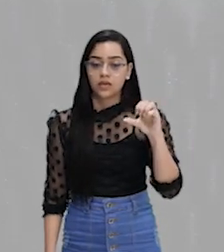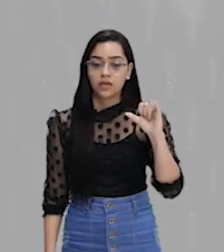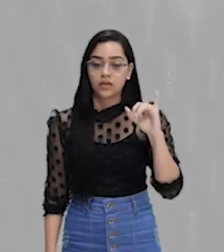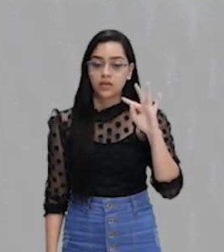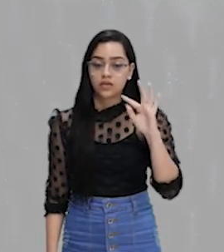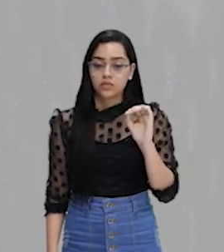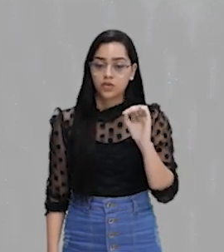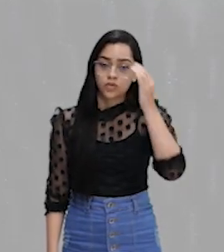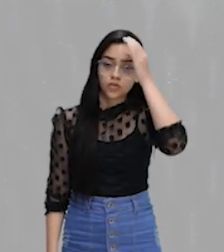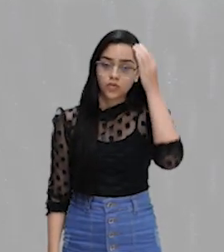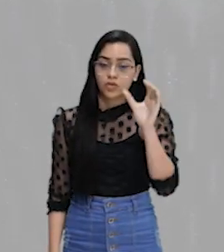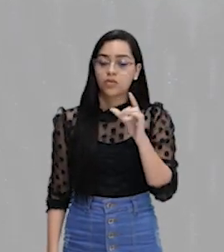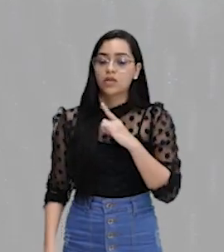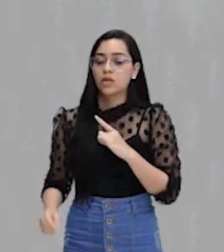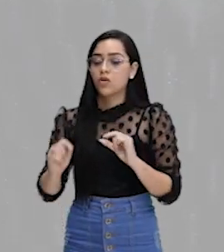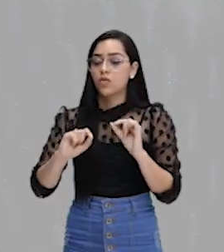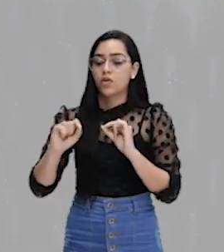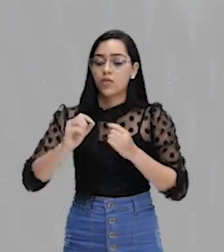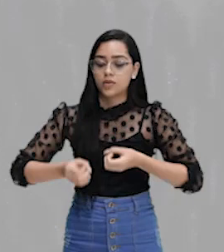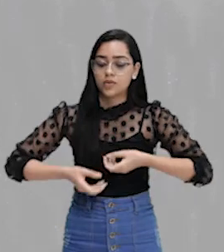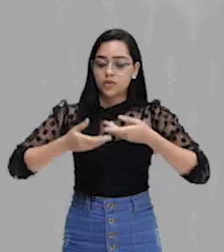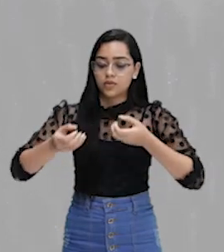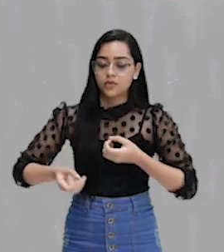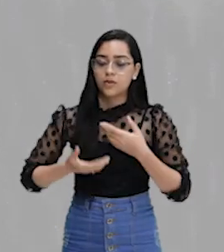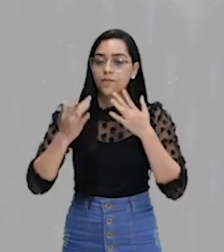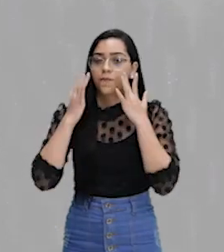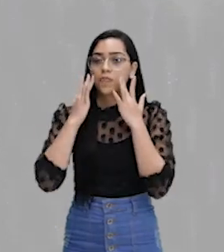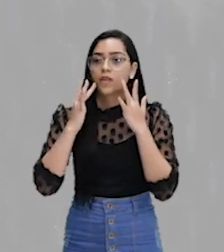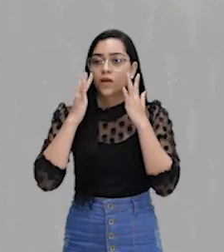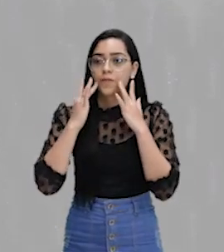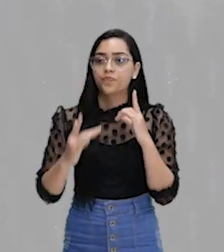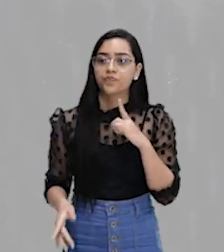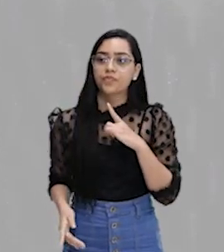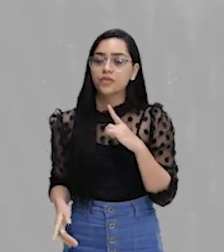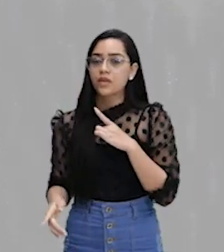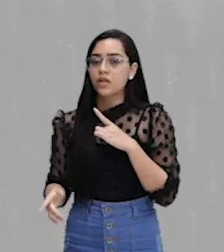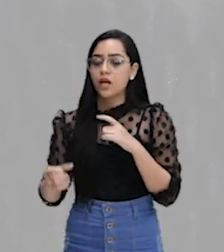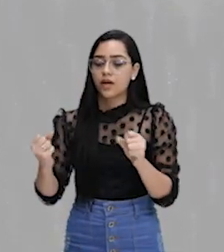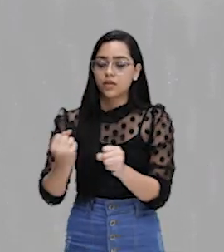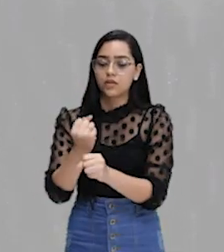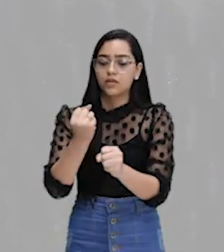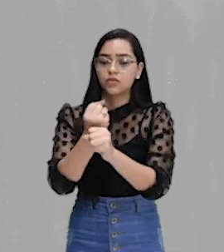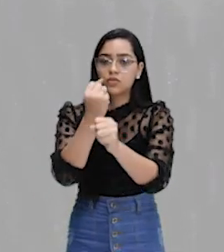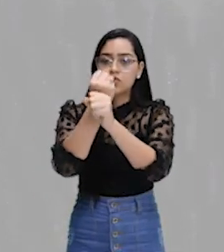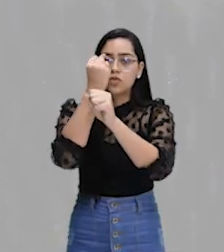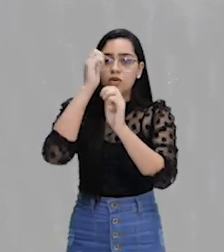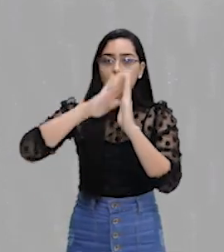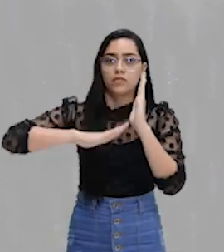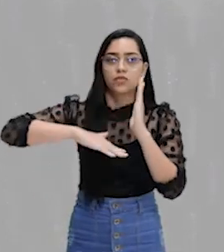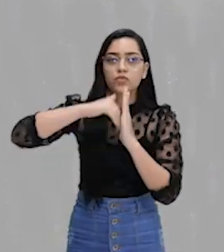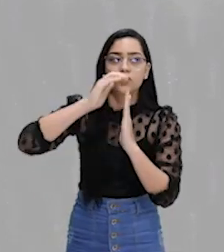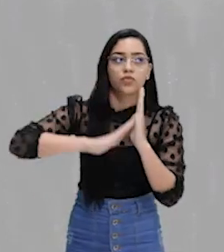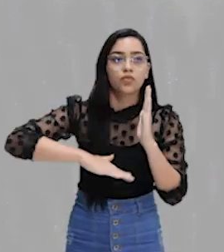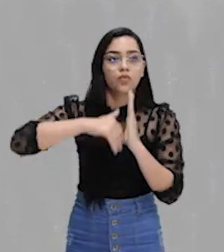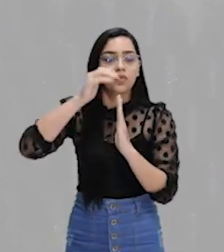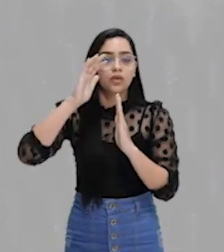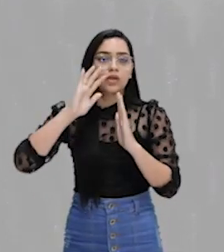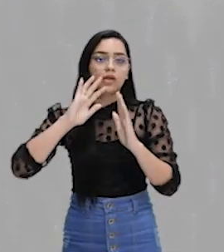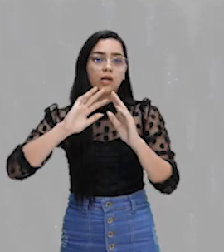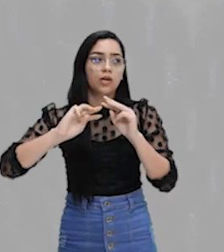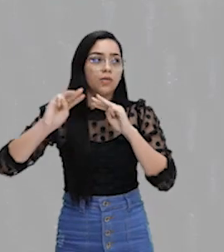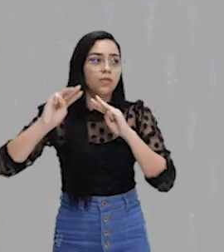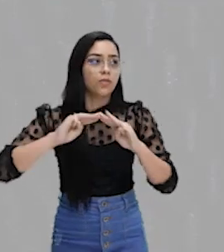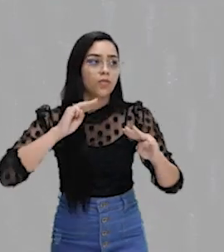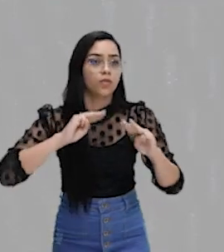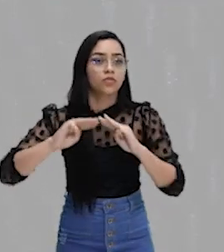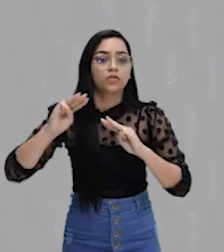tudo, ele é uma expressão artística. Então, nós temos arquitetura, escultura, pintura, música,